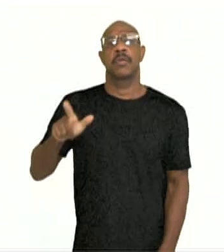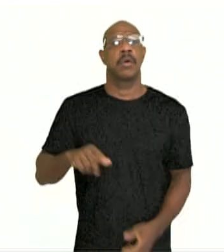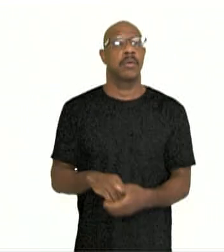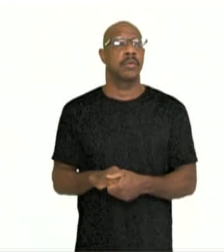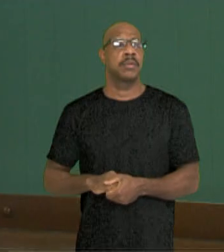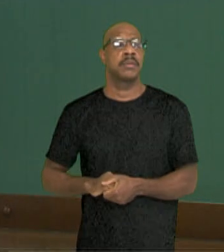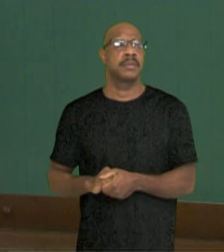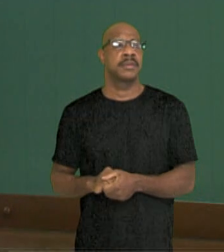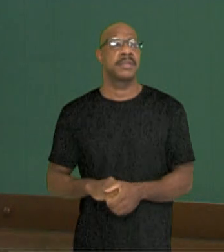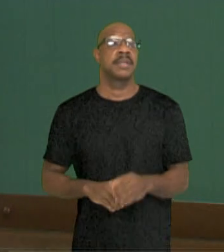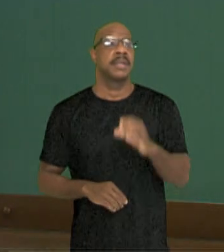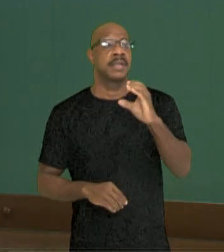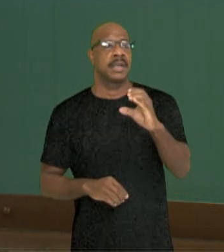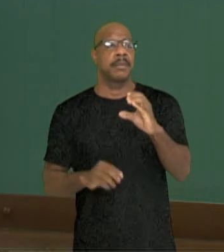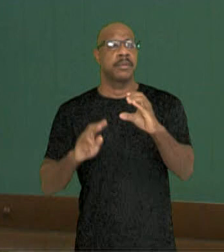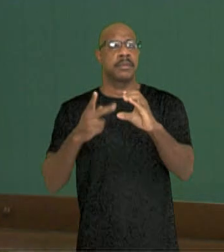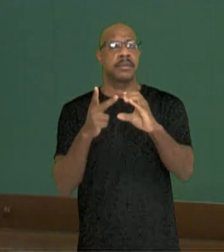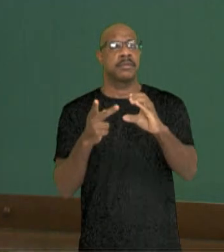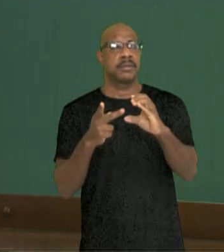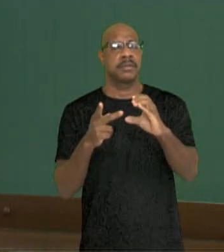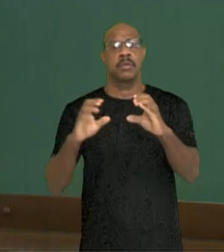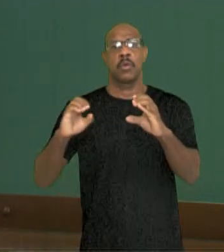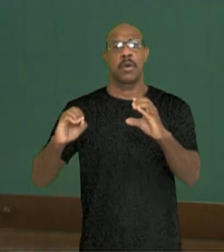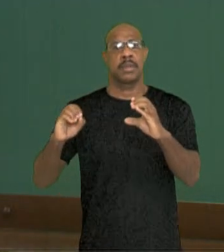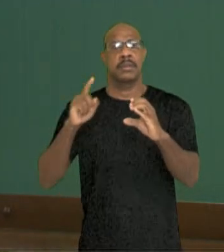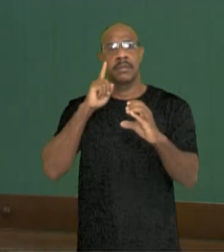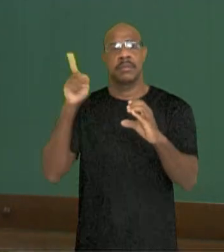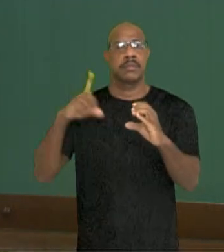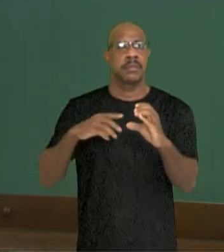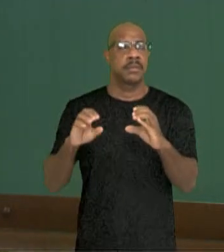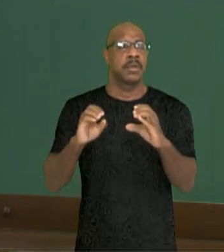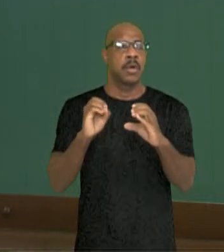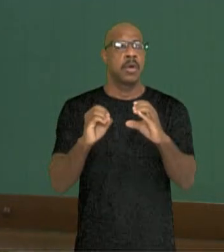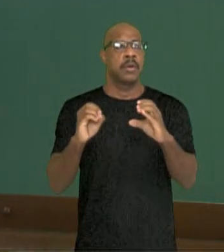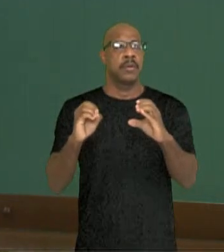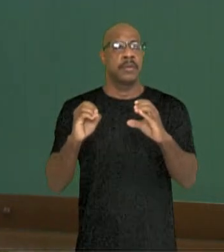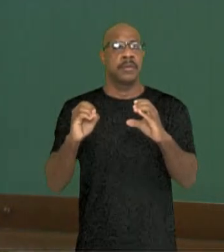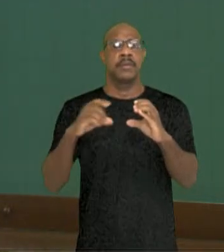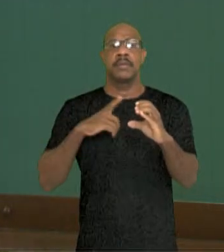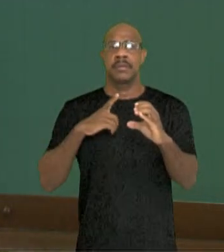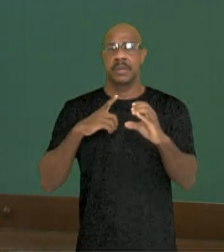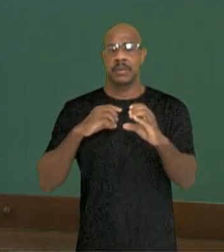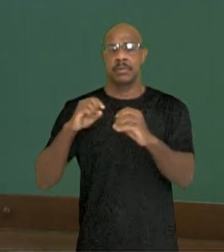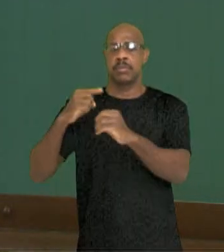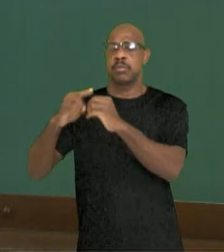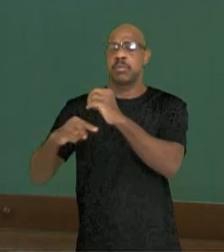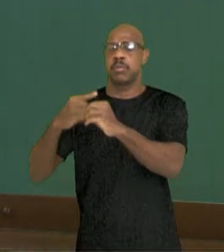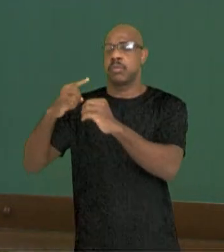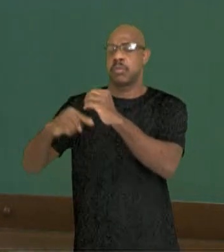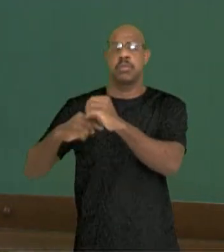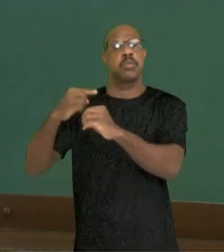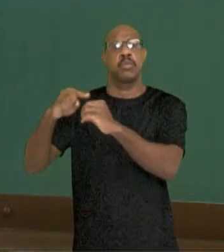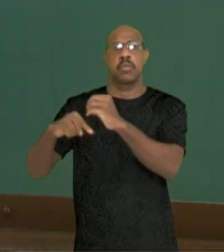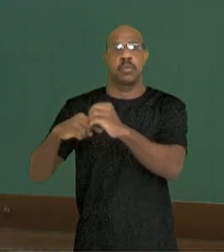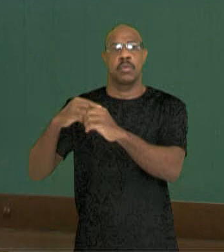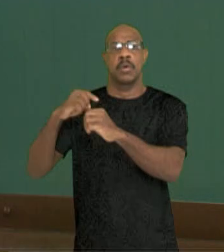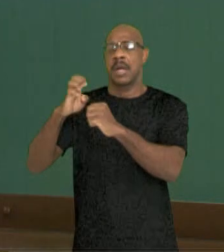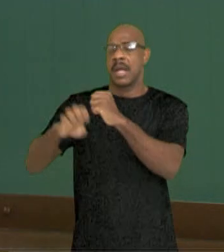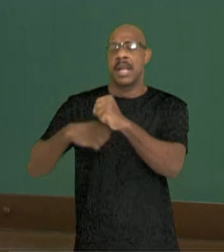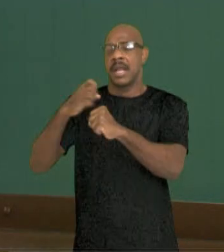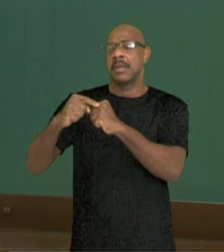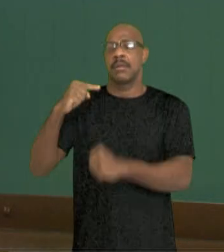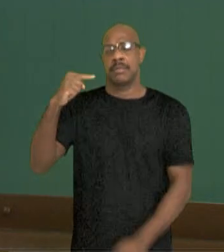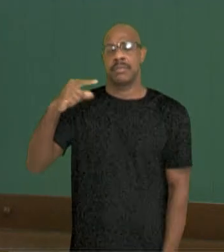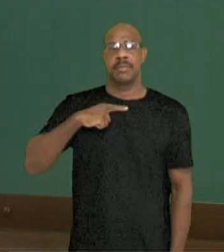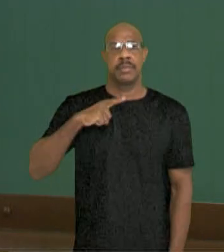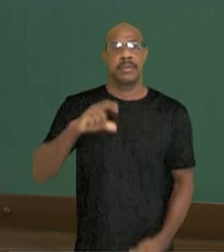carbonos, hidrogênio e oxigênio. O oxigênio tem uma eletronegatividade maior que o carbono e o hidrogênio. Por isso, nós